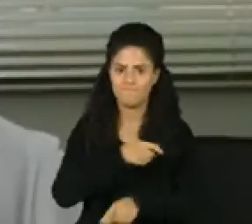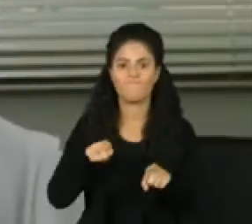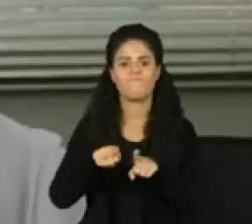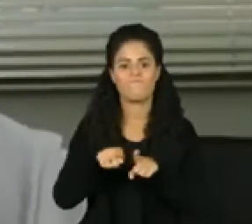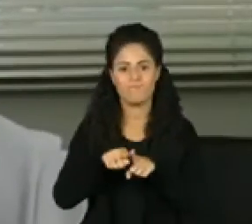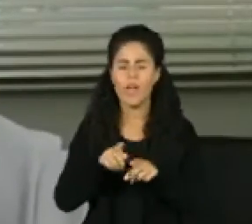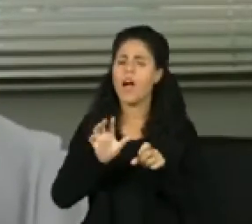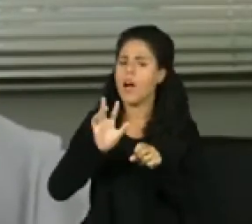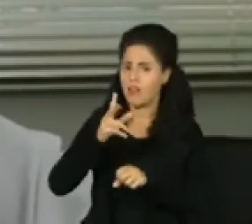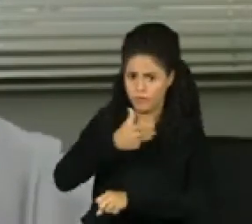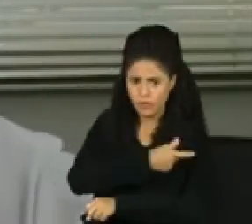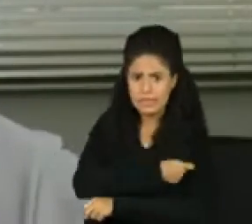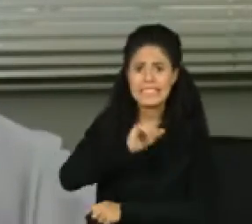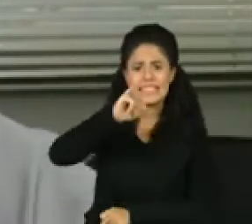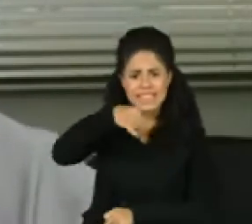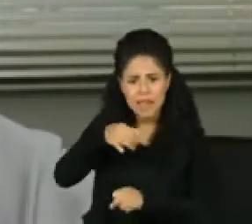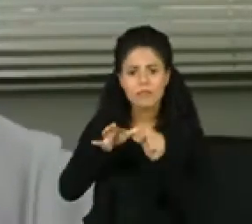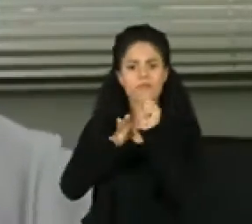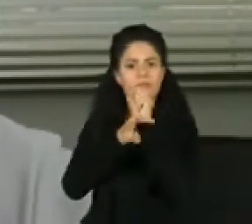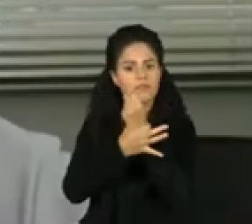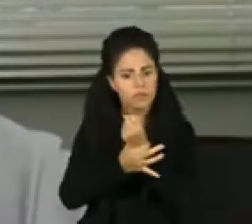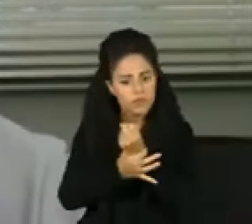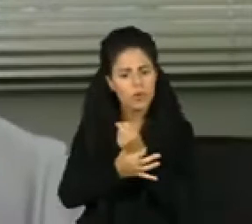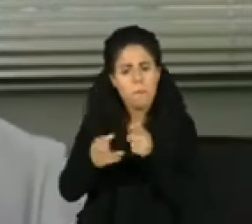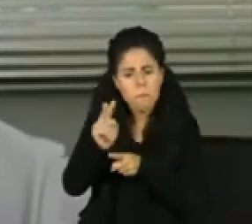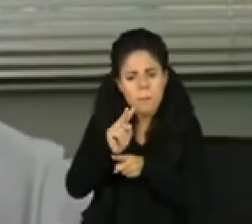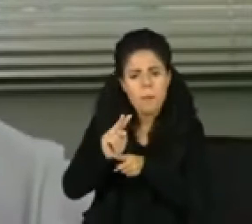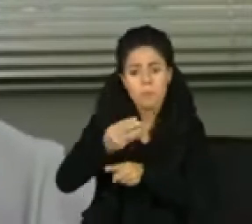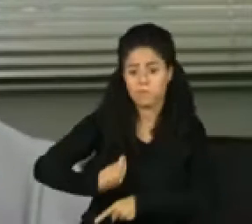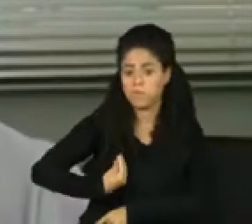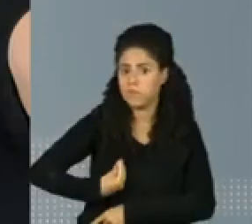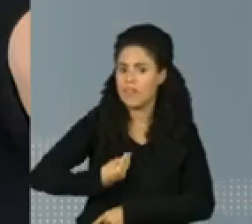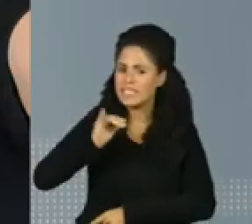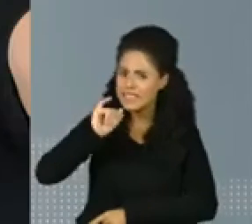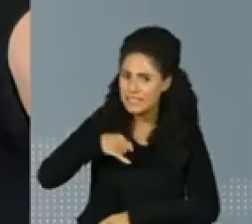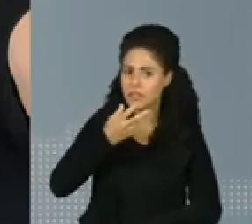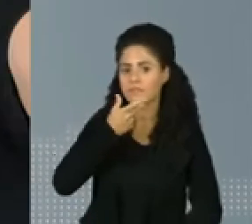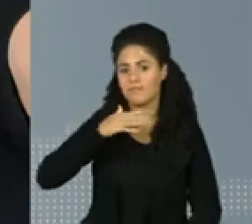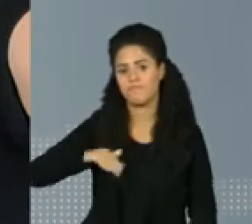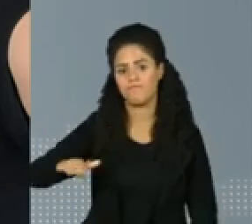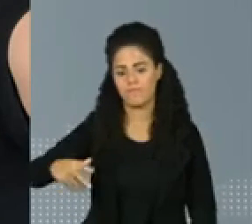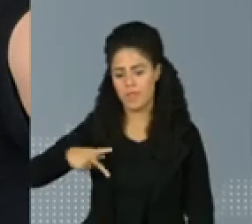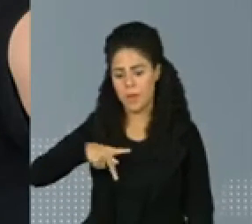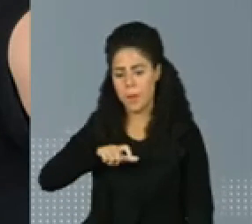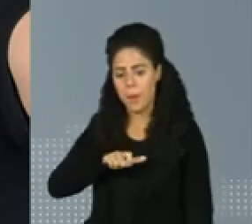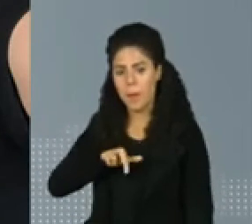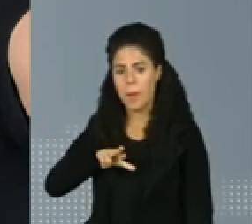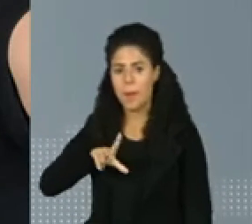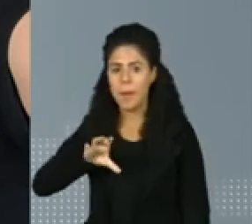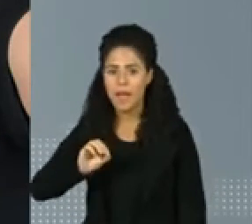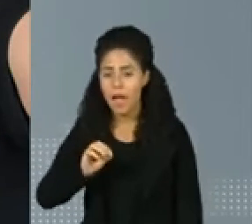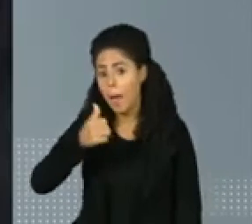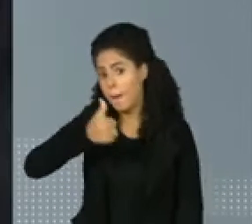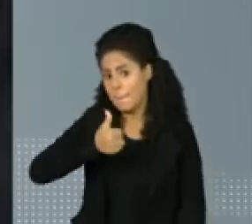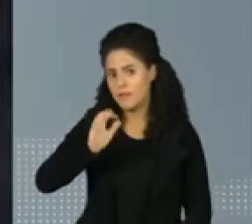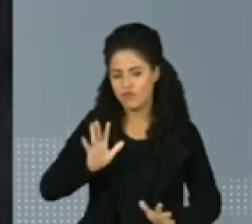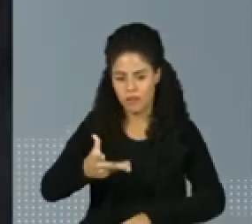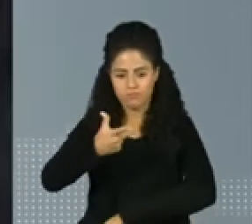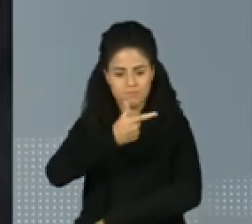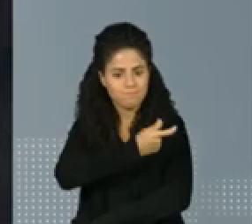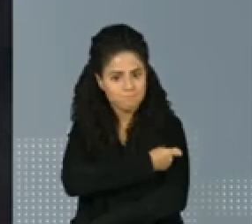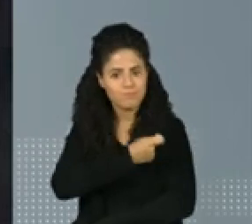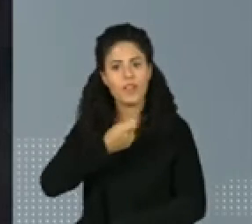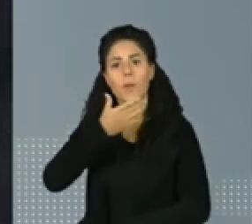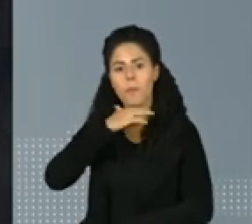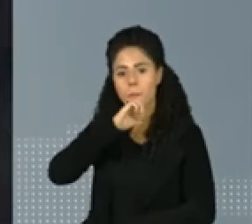é segura, é eficaz e protege muito bem as nossas crianças. Pedro, de 7 anos, tomou a primeira dose. Os